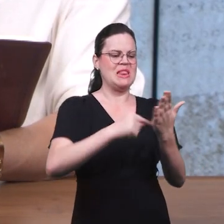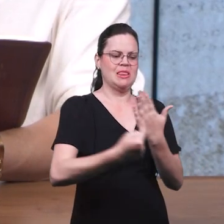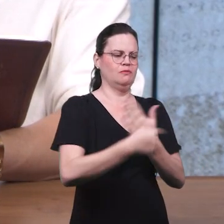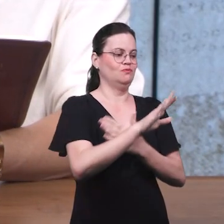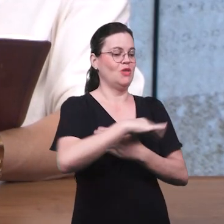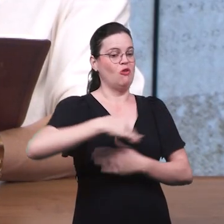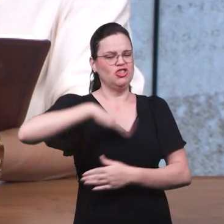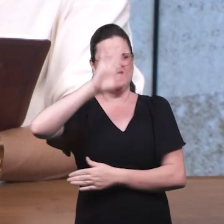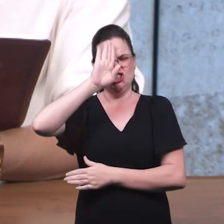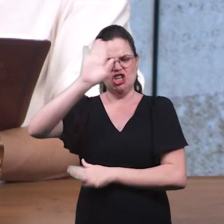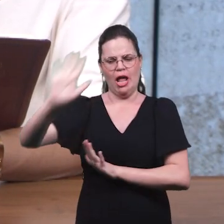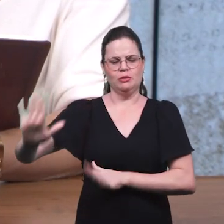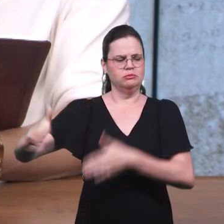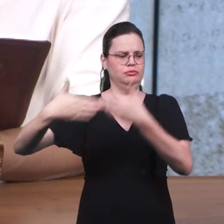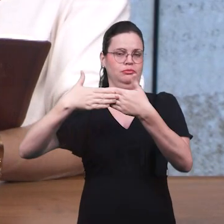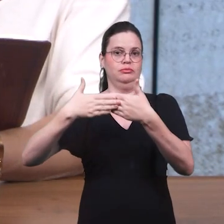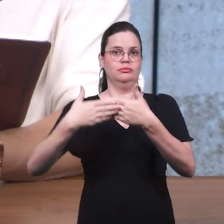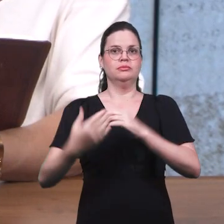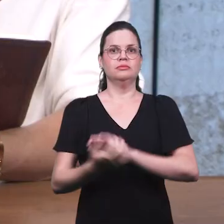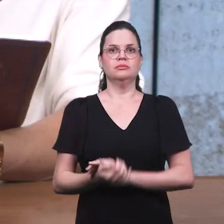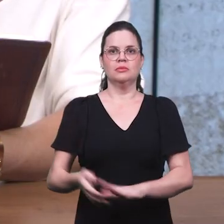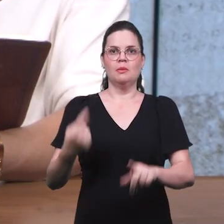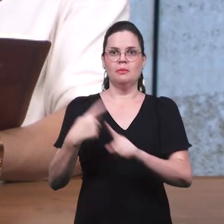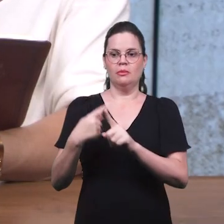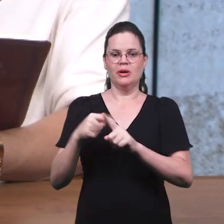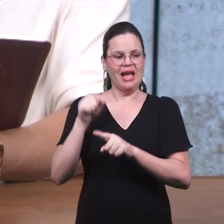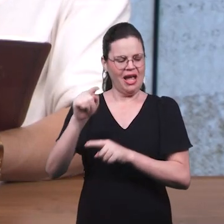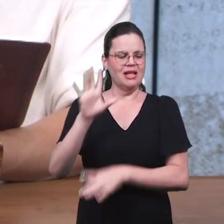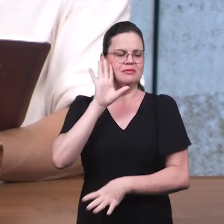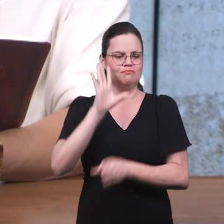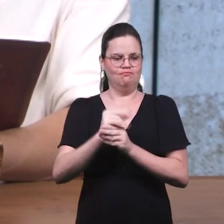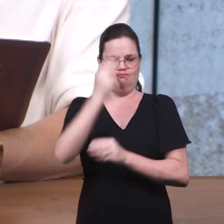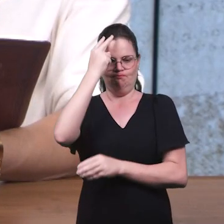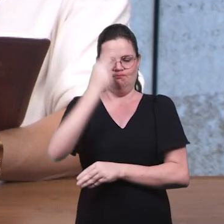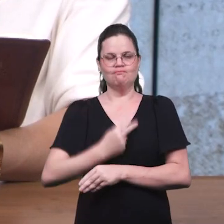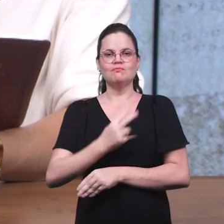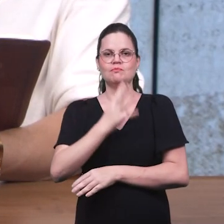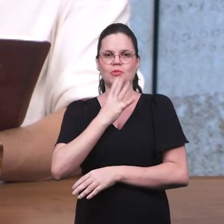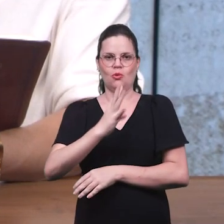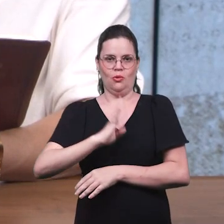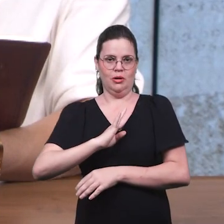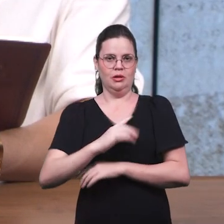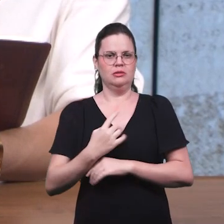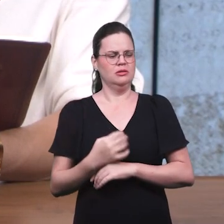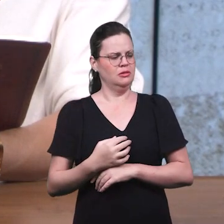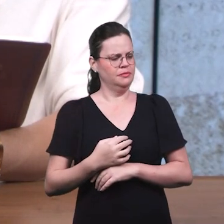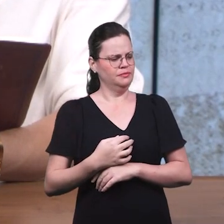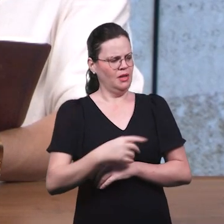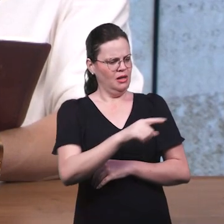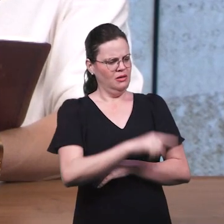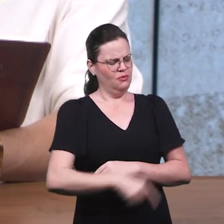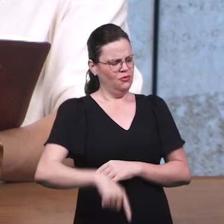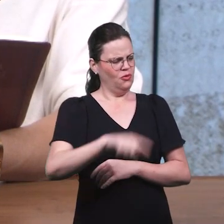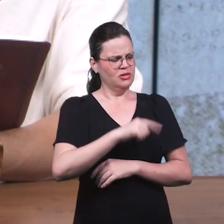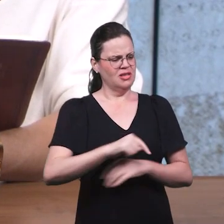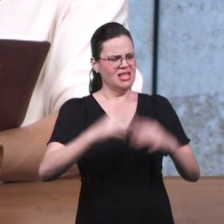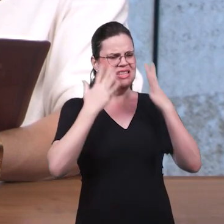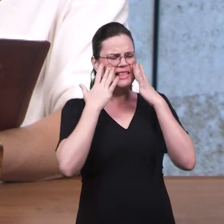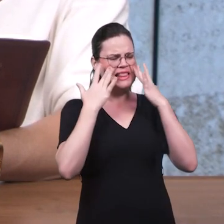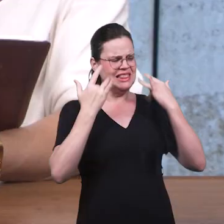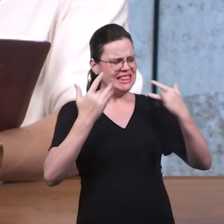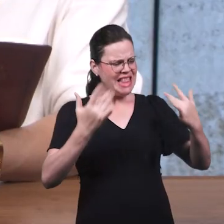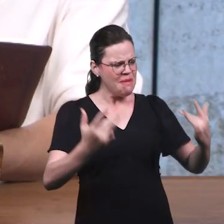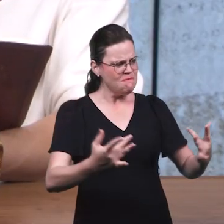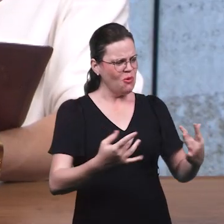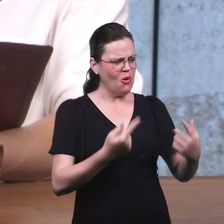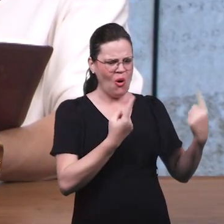pois ele vê a semelhança do Senhor. Por que, pois, não tivestes temor de falar